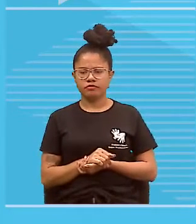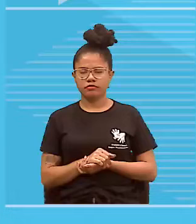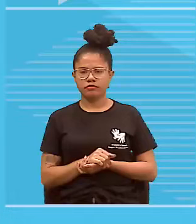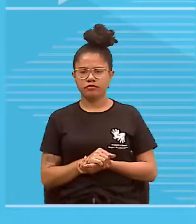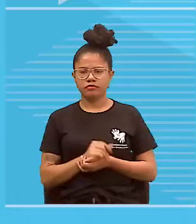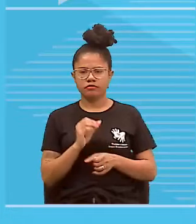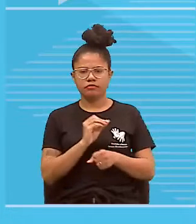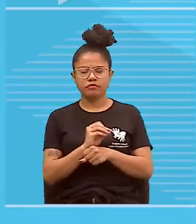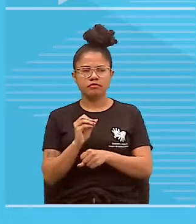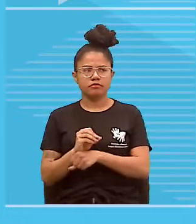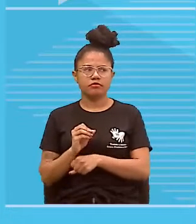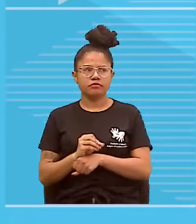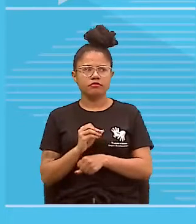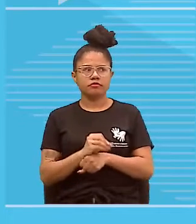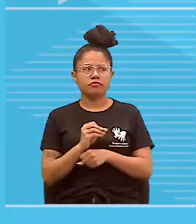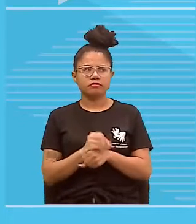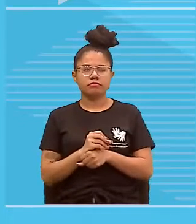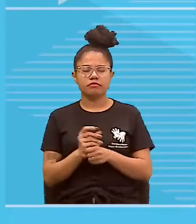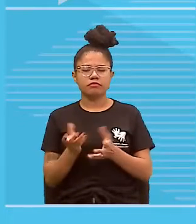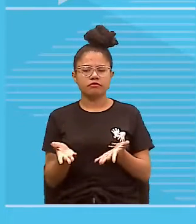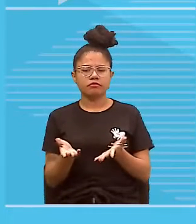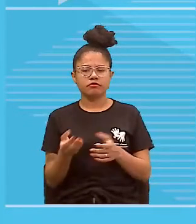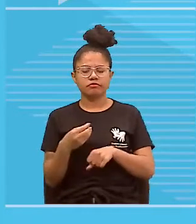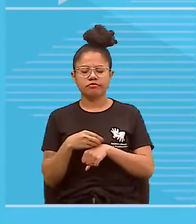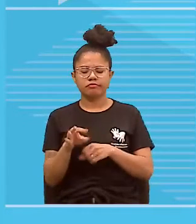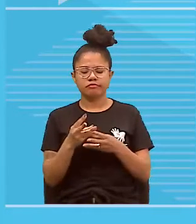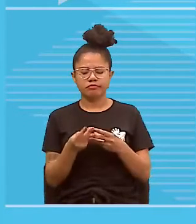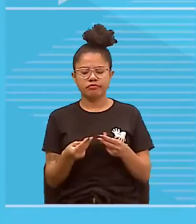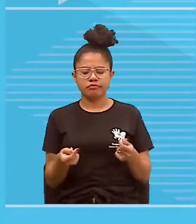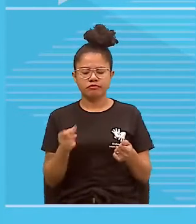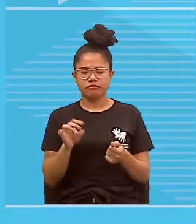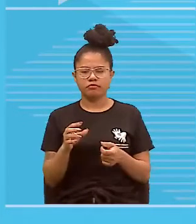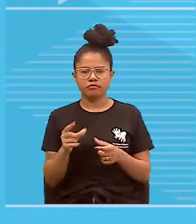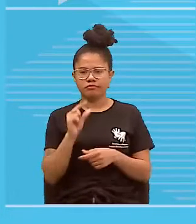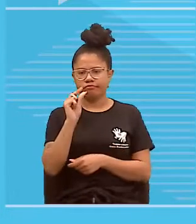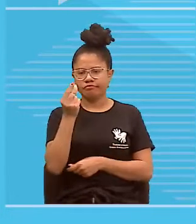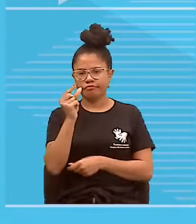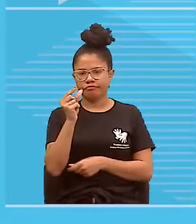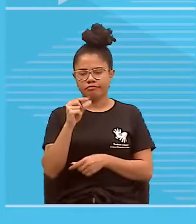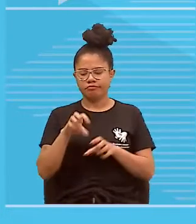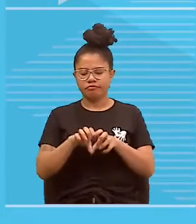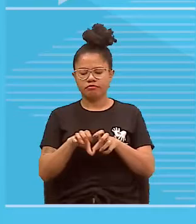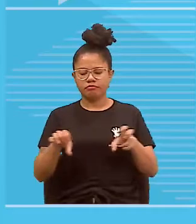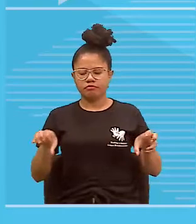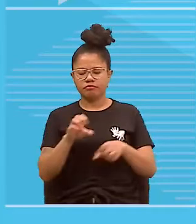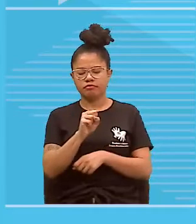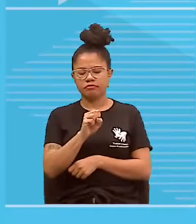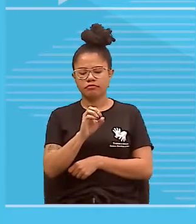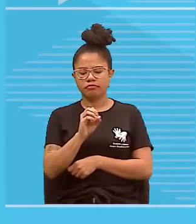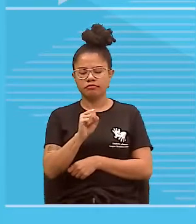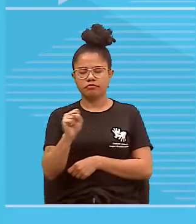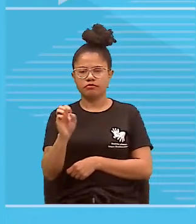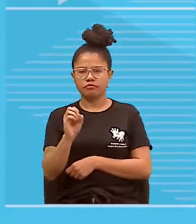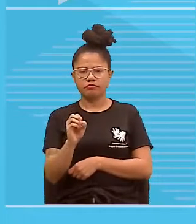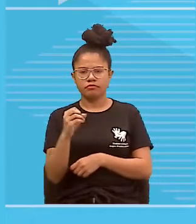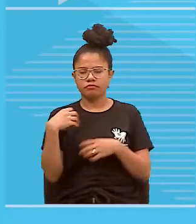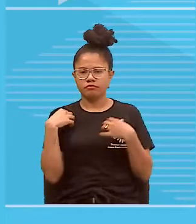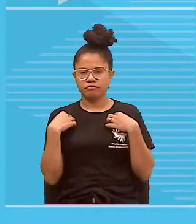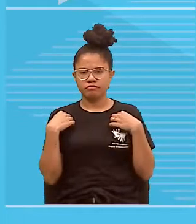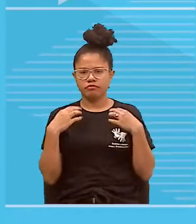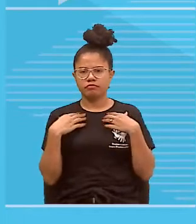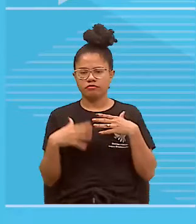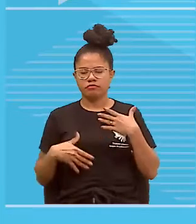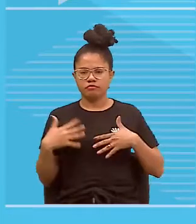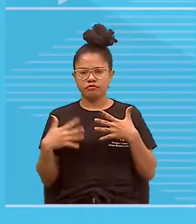preservado de alguma forma fóssil não é só o pedaço do osso ou a carcaça não do bicho não existem